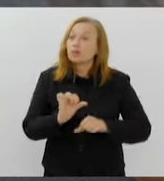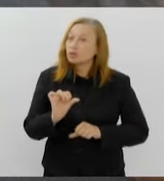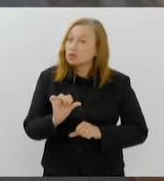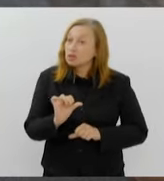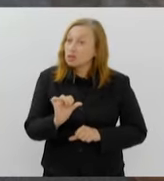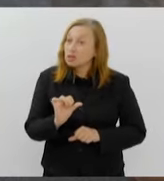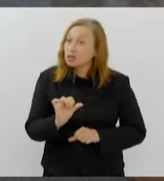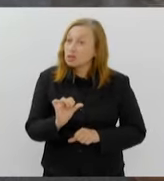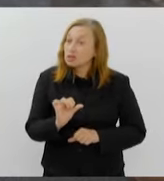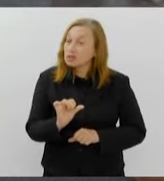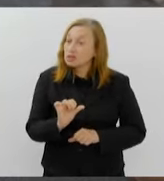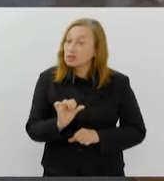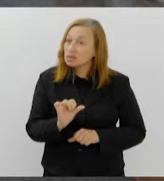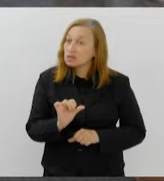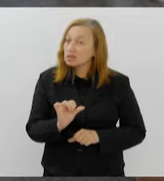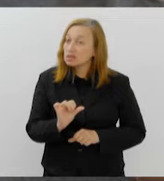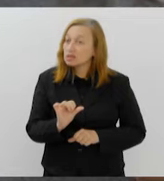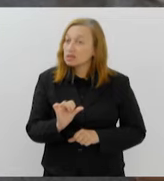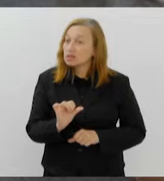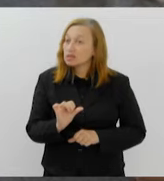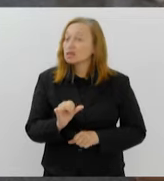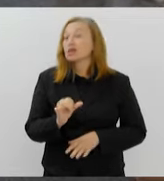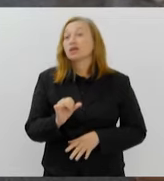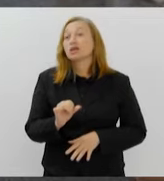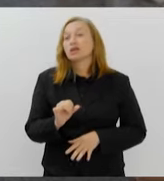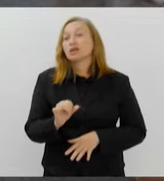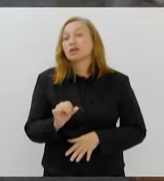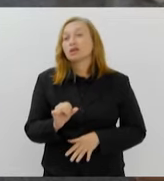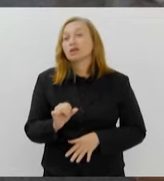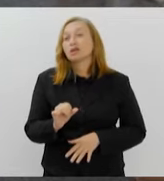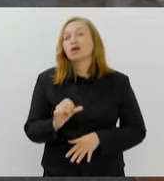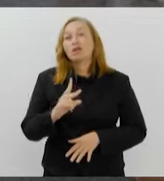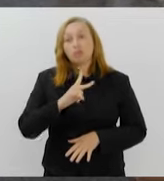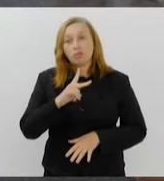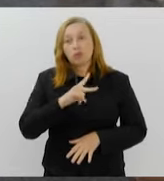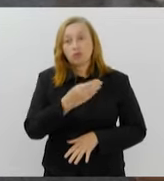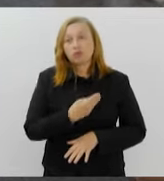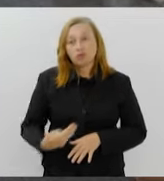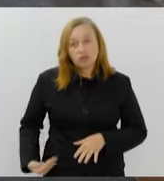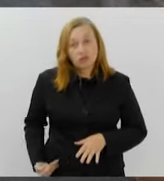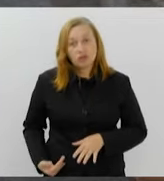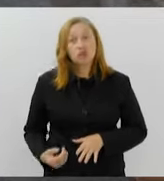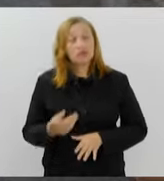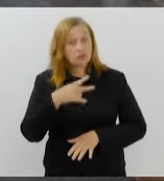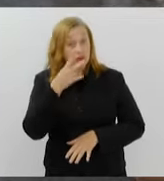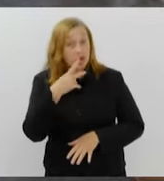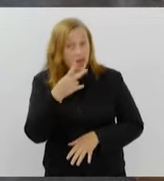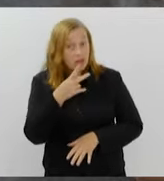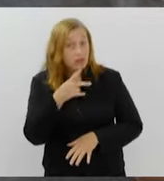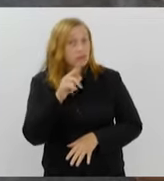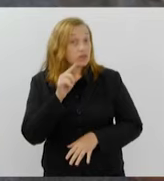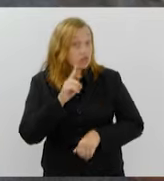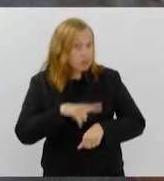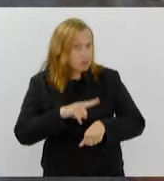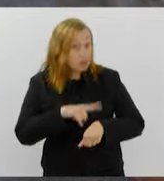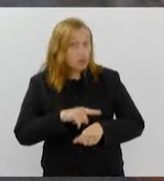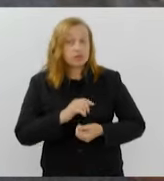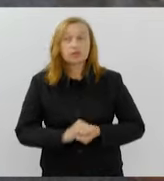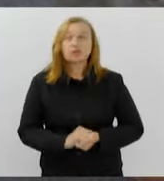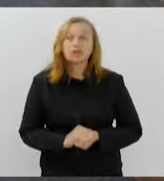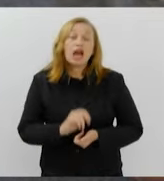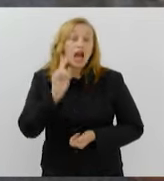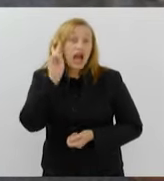arbitrárias vinda do governador nós colocamos isso aqui naquela pauta naquele momento naquele determinado fato